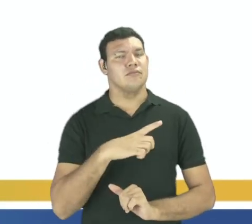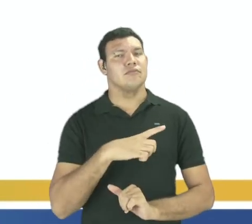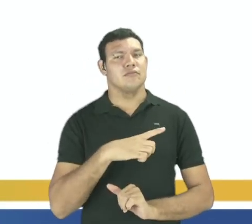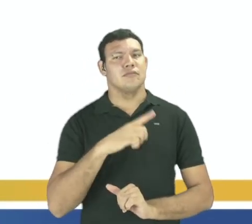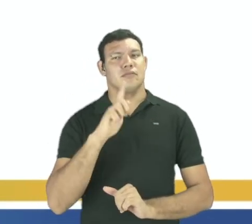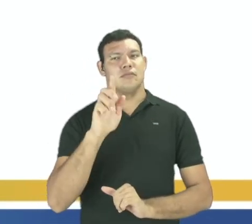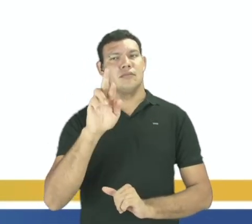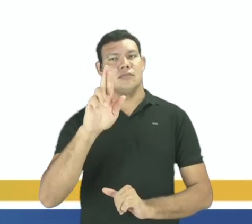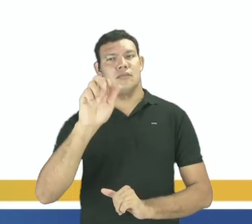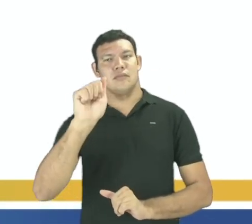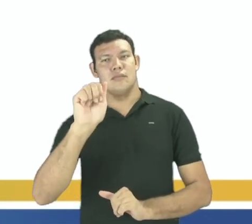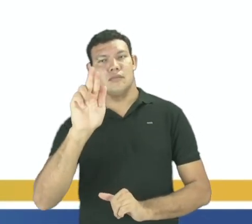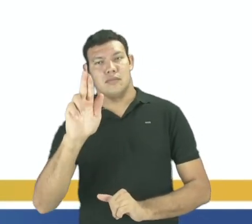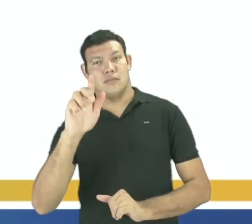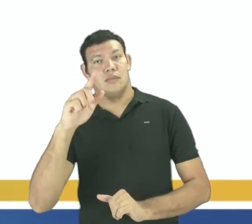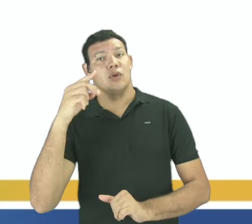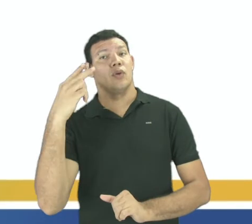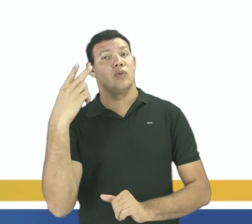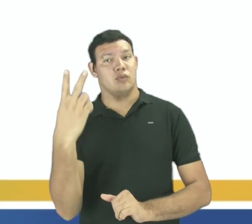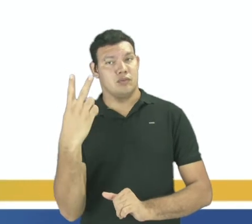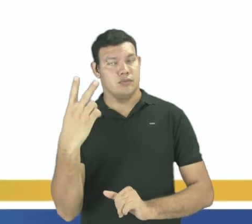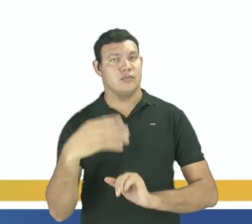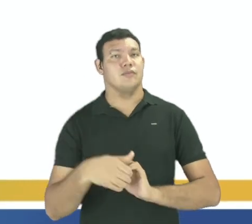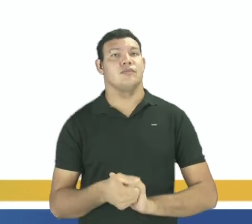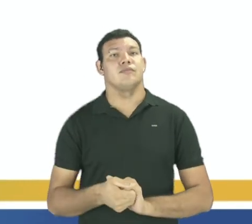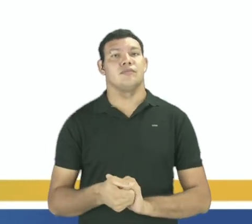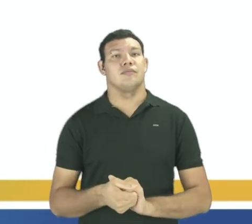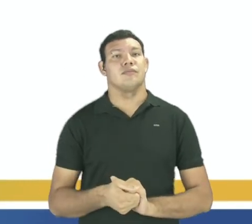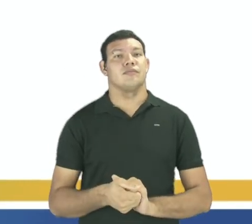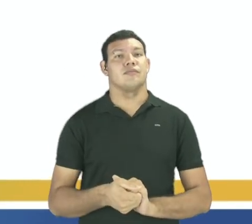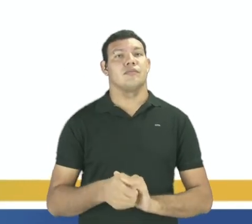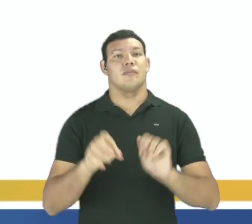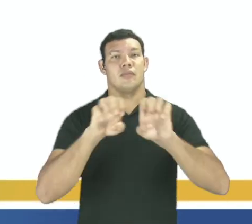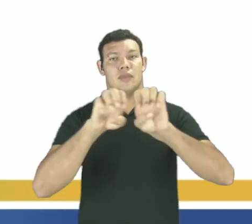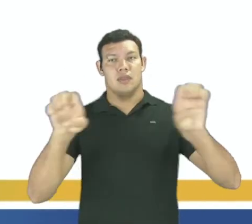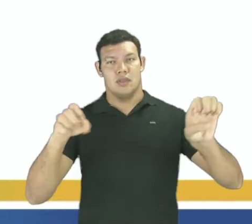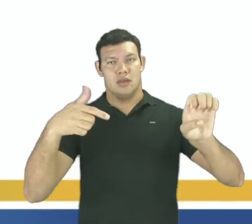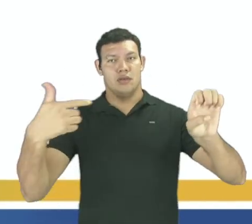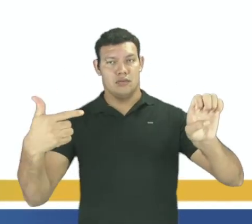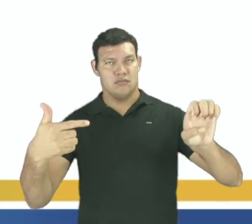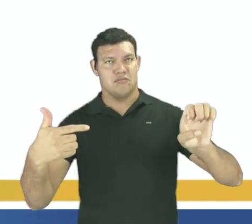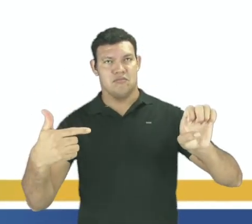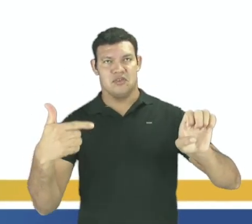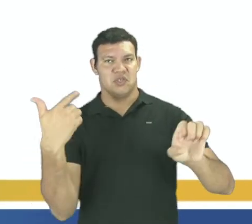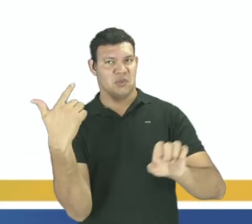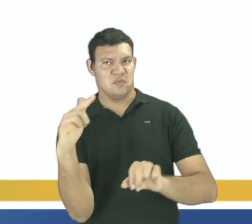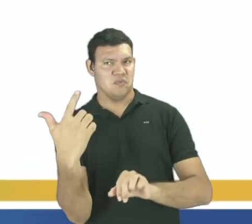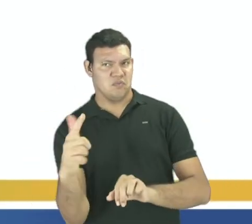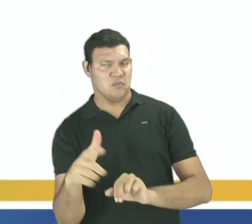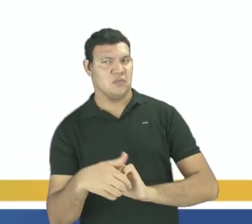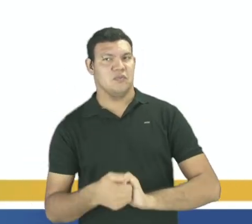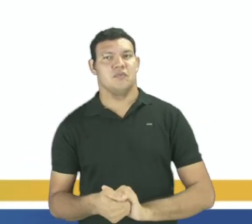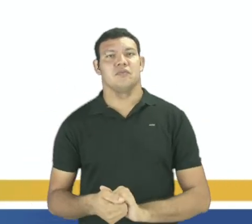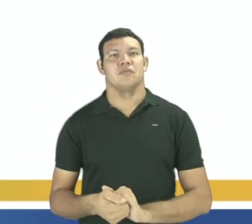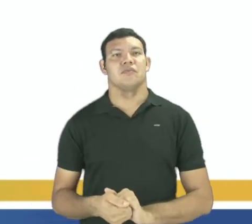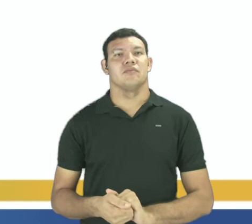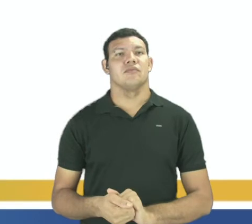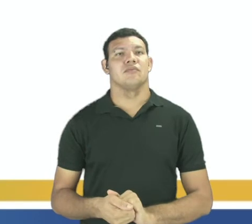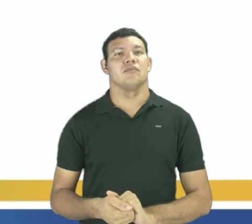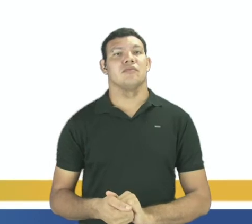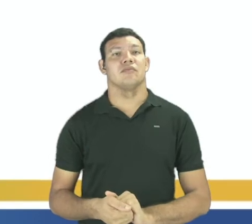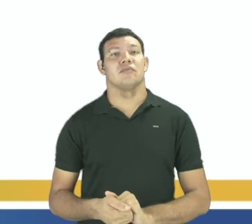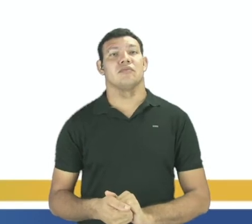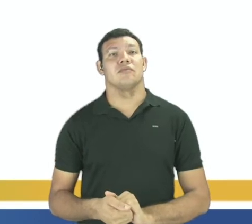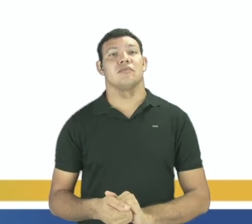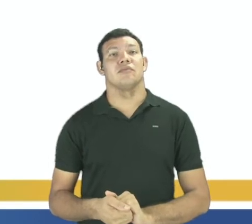grau 2. Aí, na segunda equação, ela não tem, então deixa em branco. Na segunda parcela,